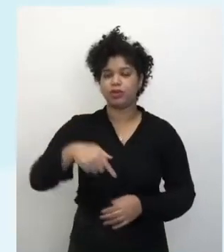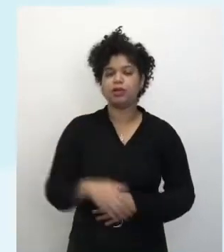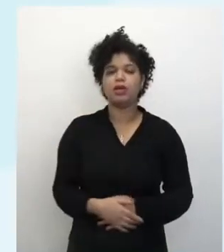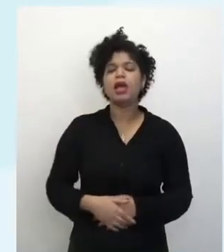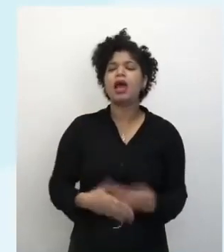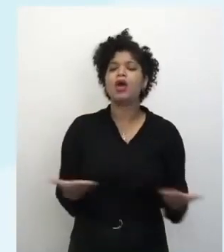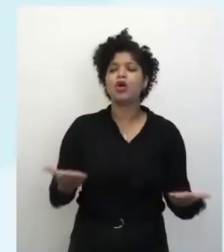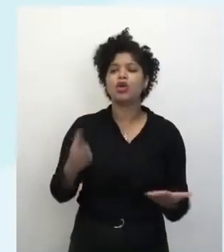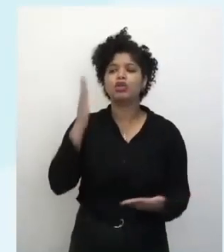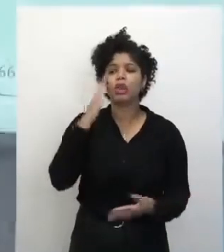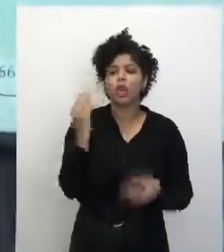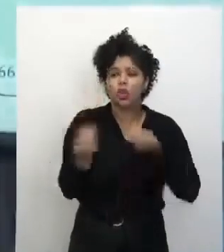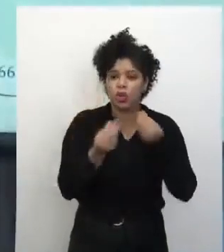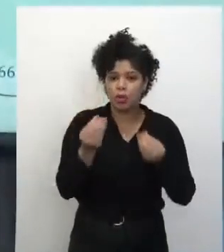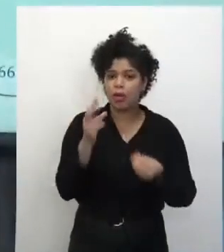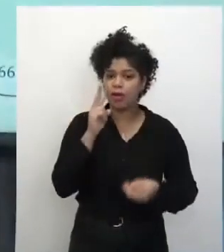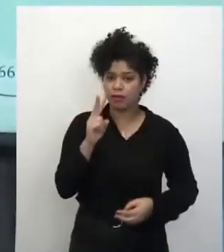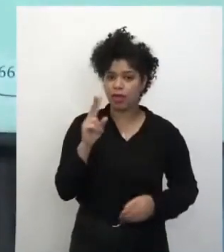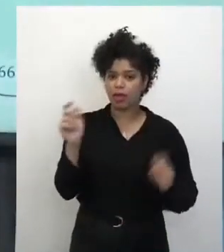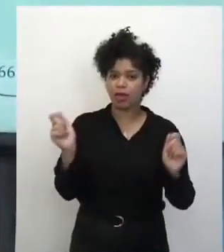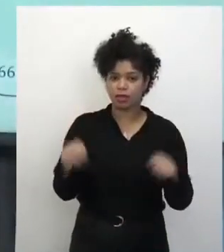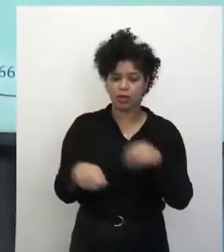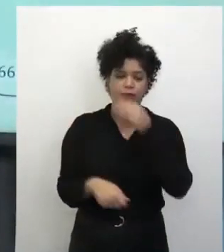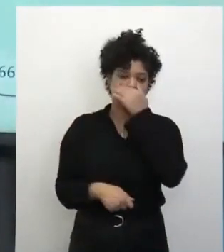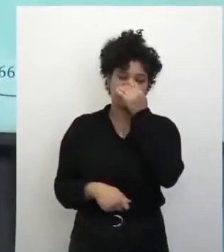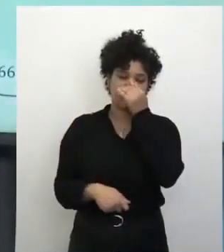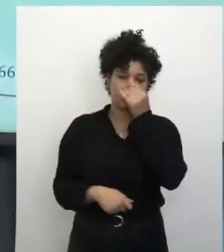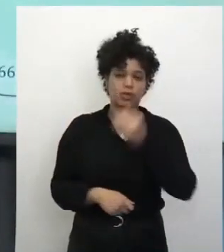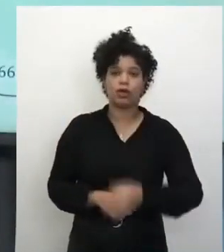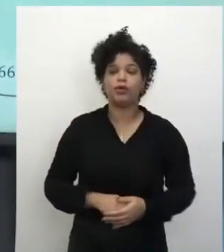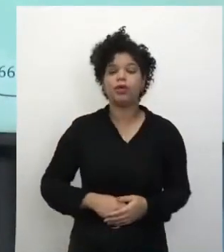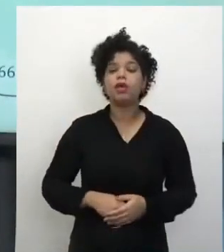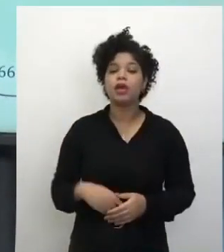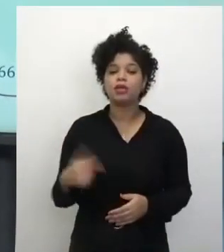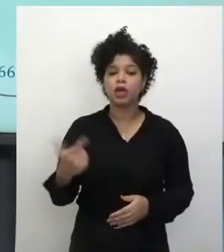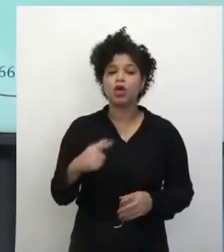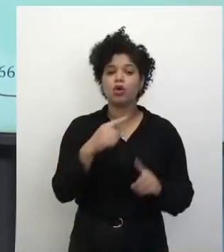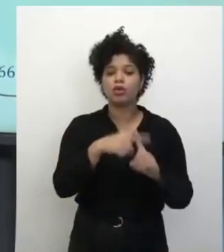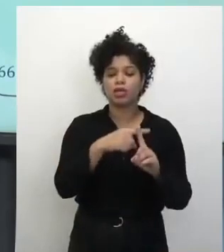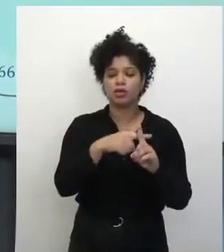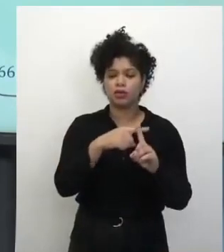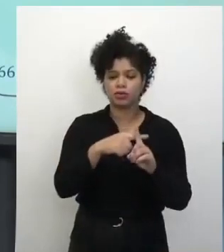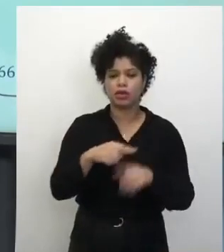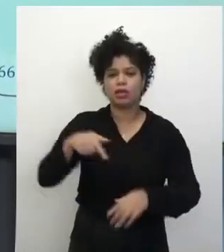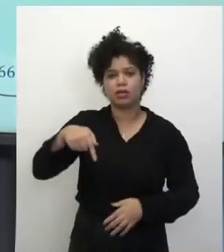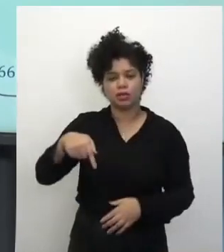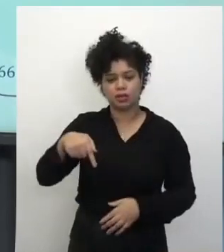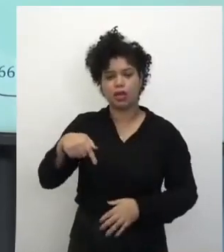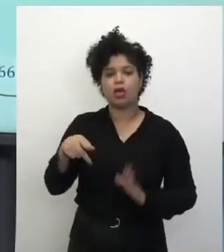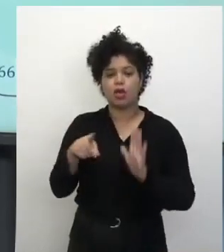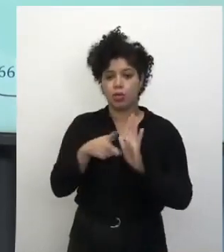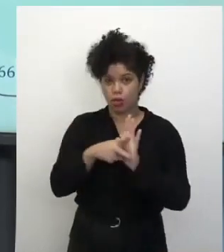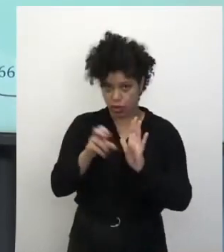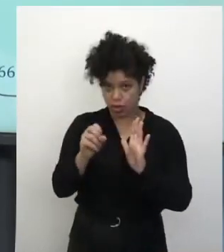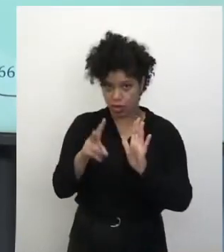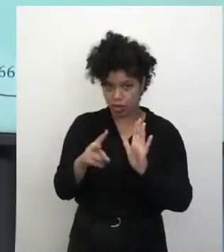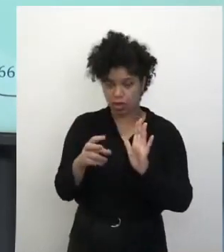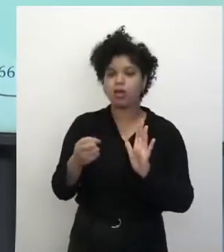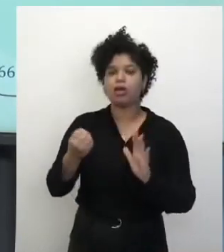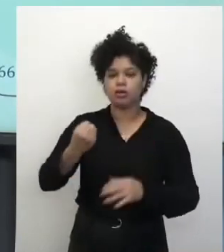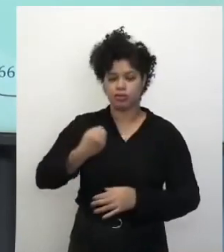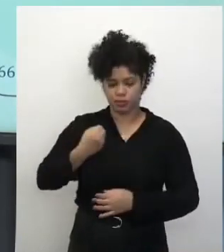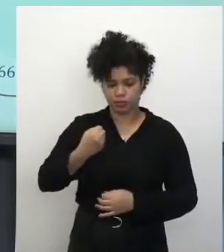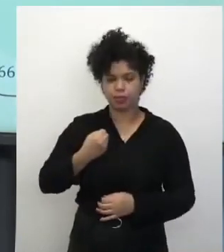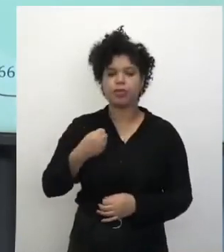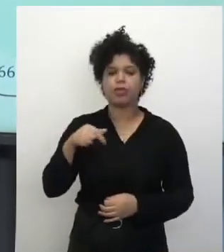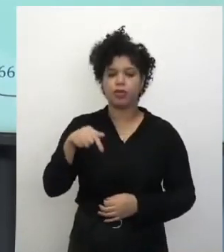ele é racional? Ah, você vai olhar para ele. Se ele for inteiro, ou seja, não tem vírgula, tem um sinal de mais, um sinal de menos, ele é racional. Tá. Se você